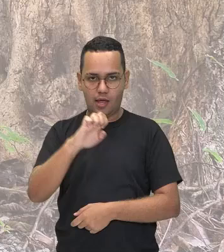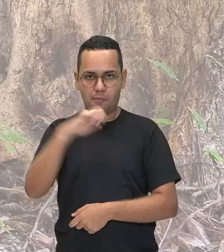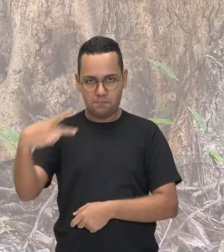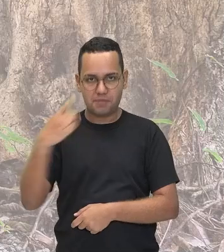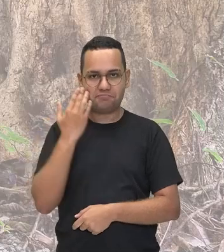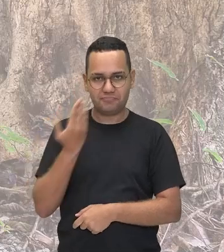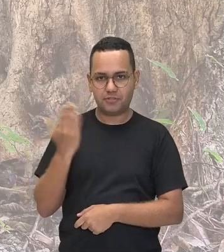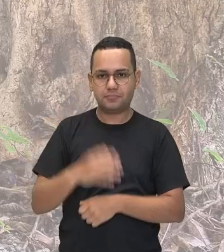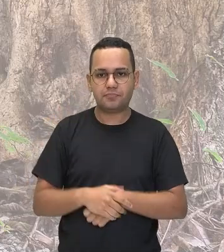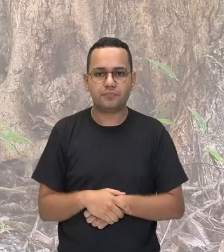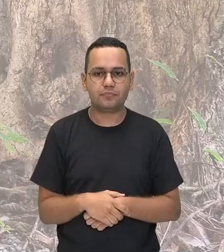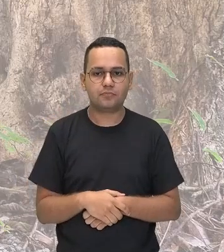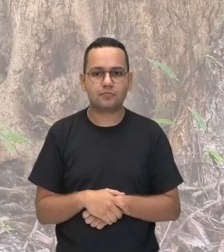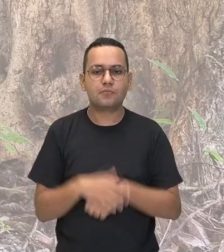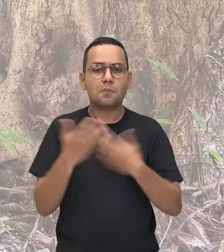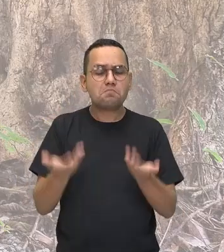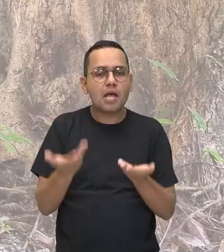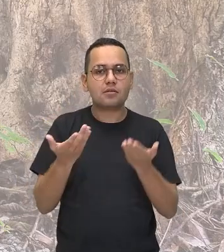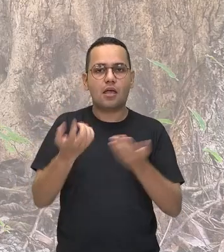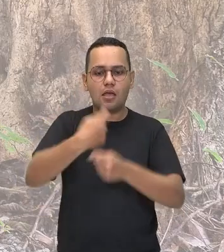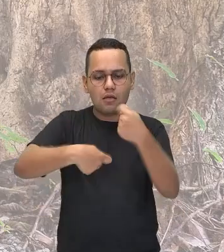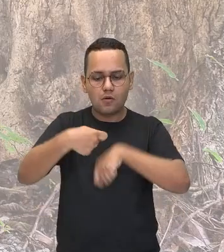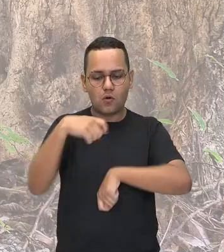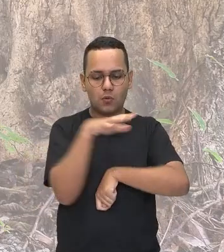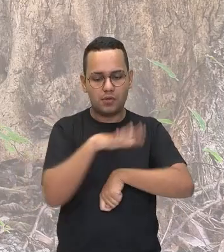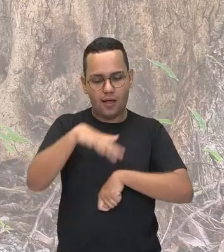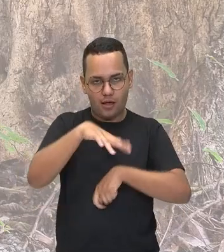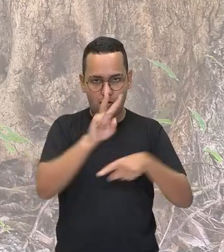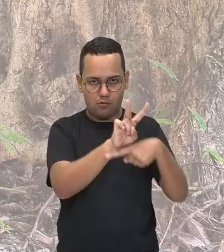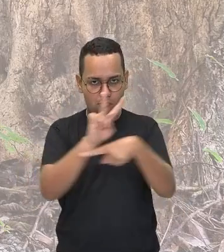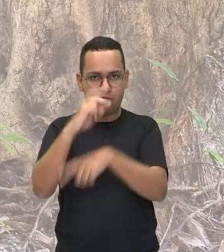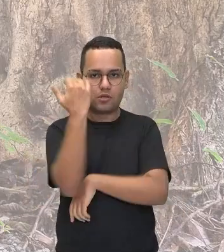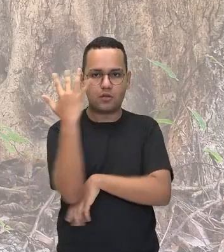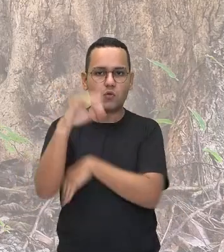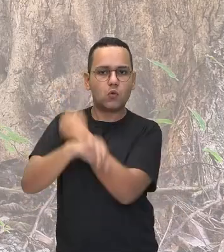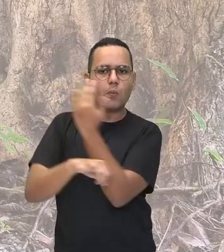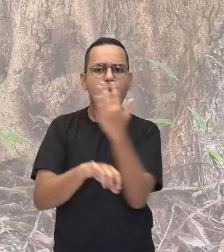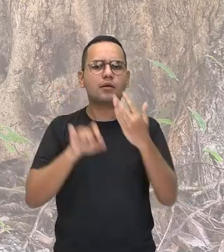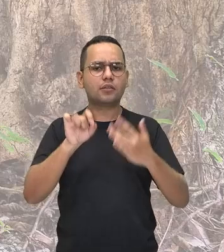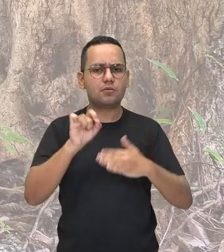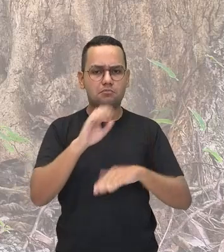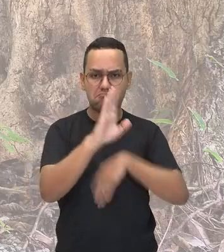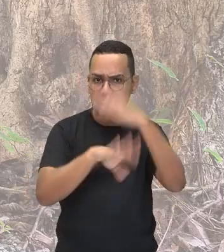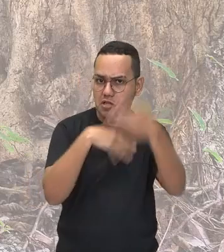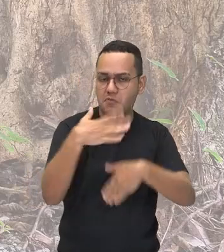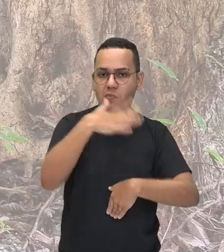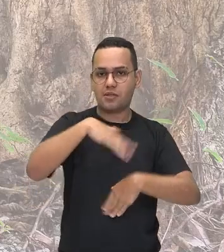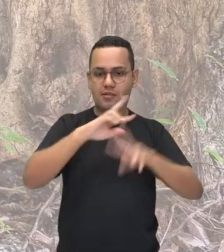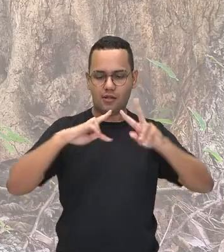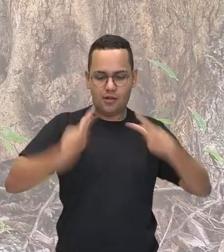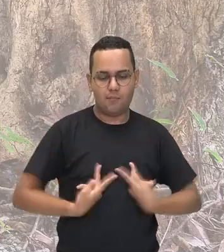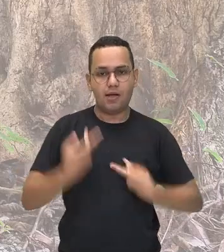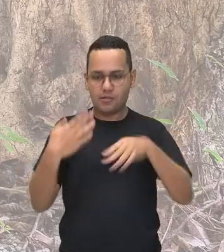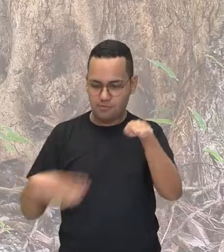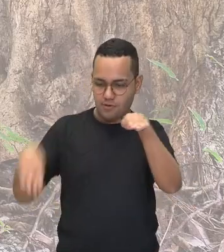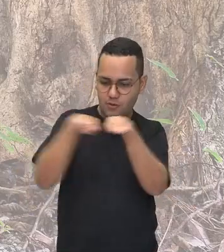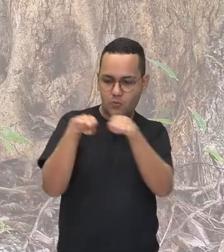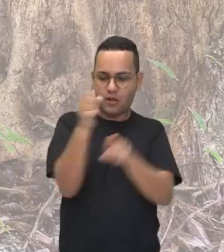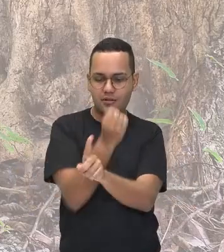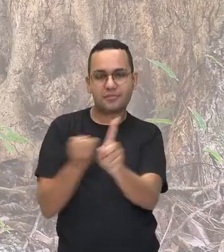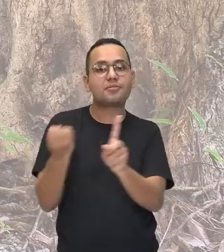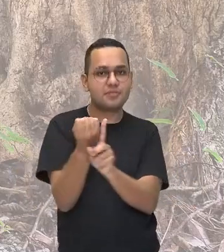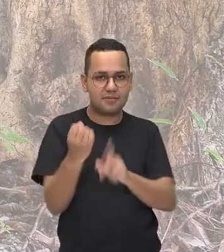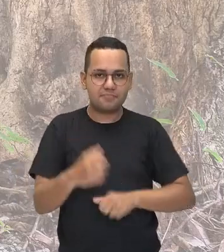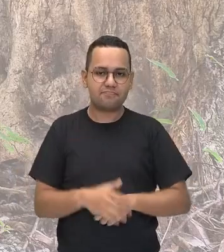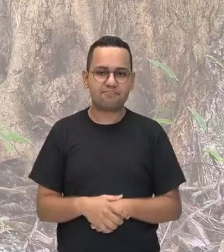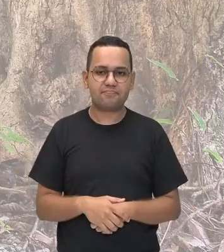a economia verde aprimora o bem-estar humano e constrói equidade social, ao